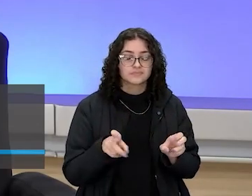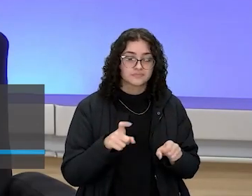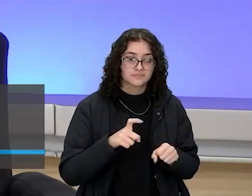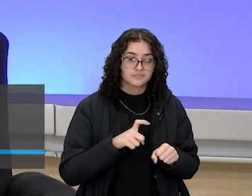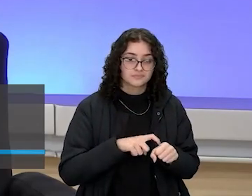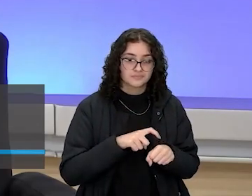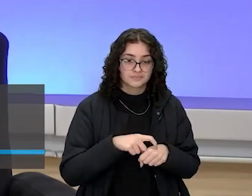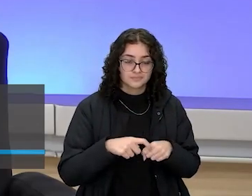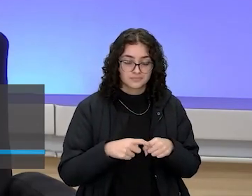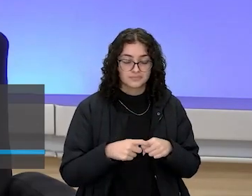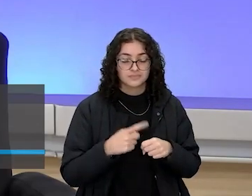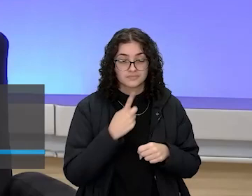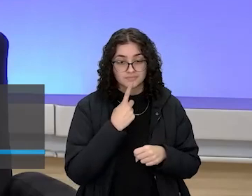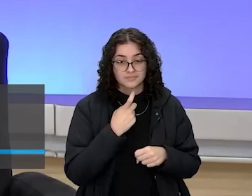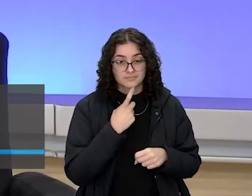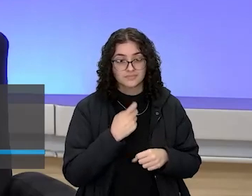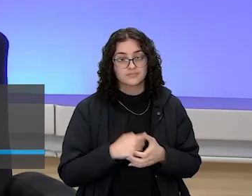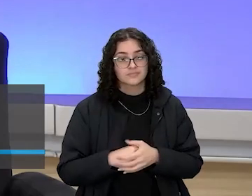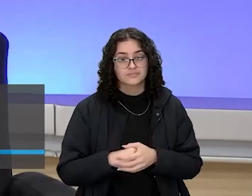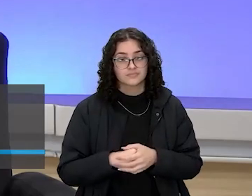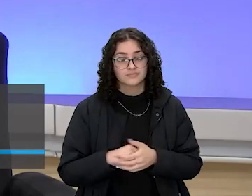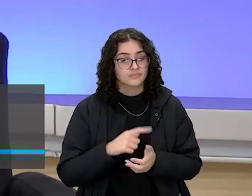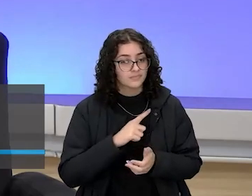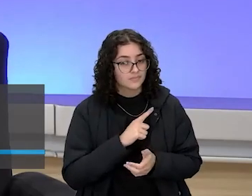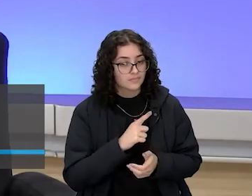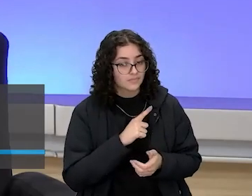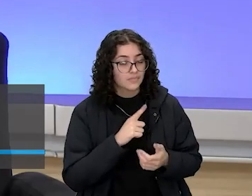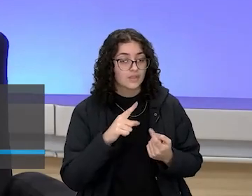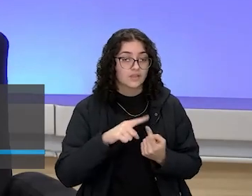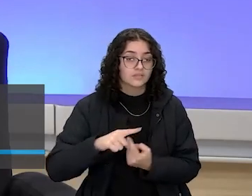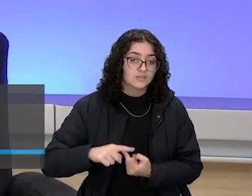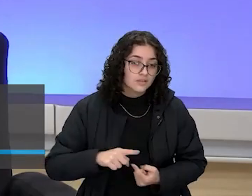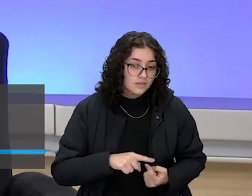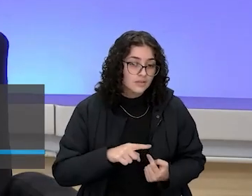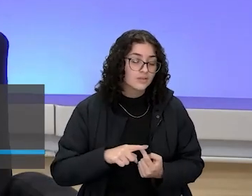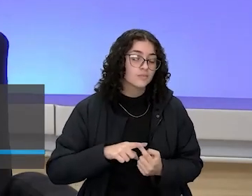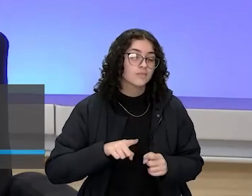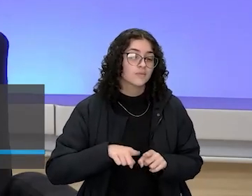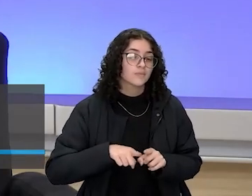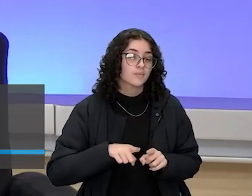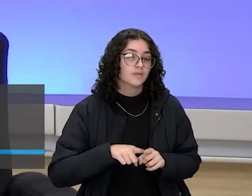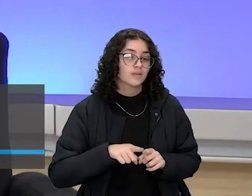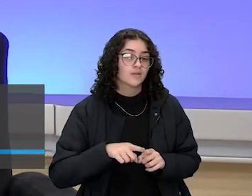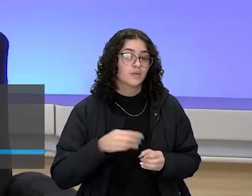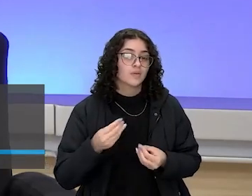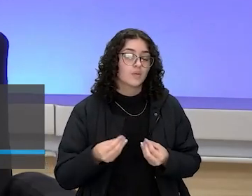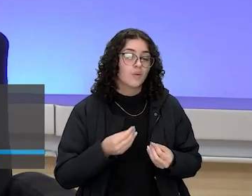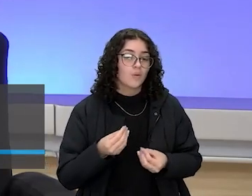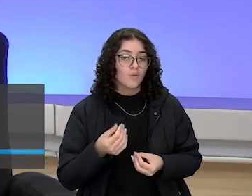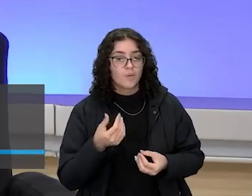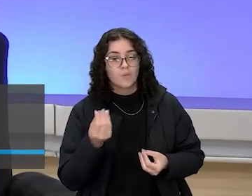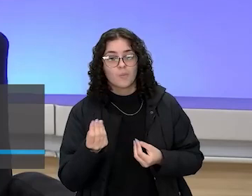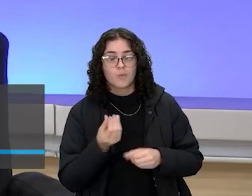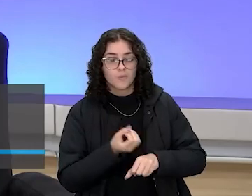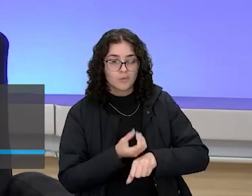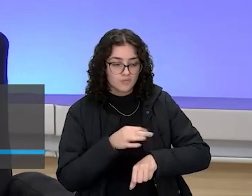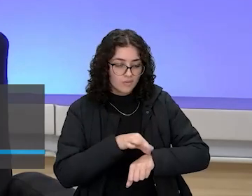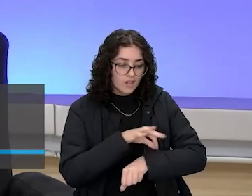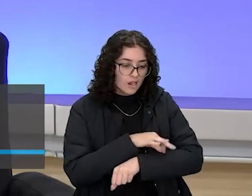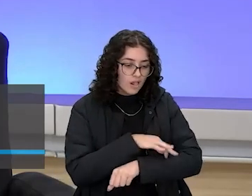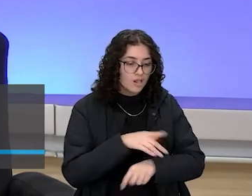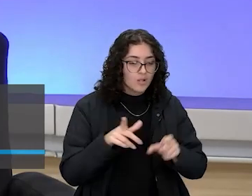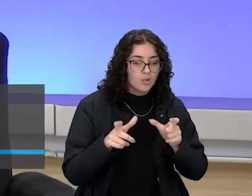assuntos a respeito de morango, espécies de morango, formas, talvez insolação, localização,